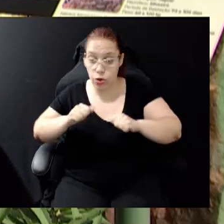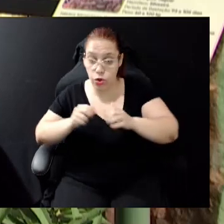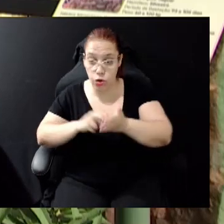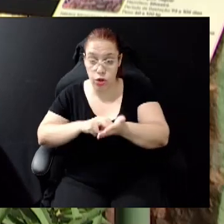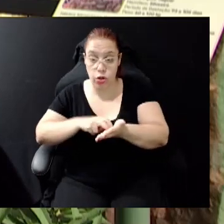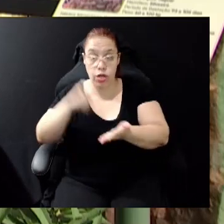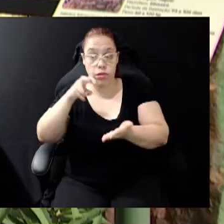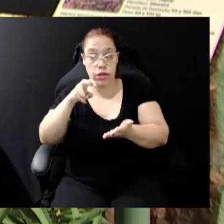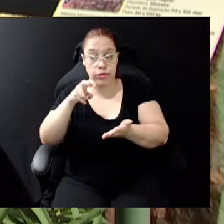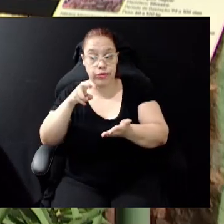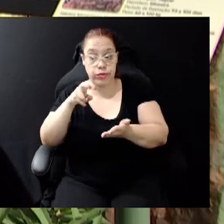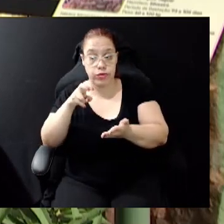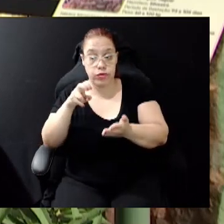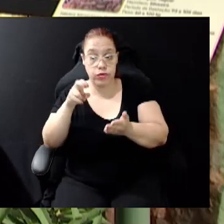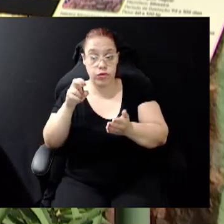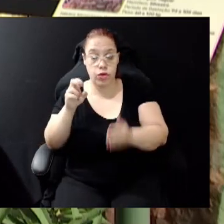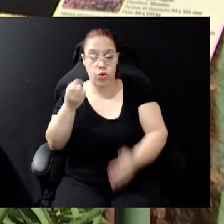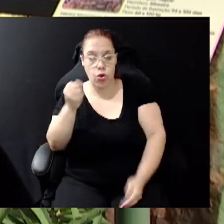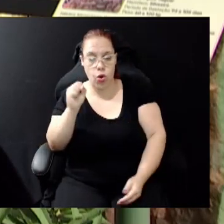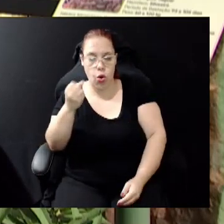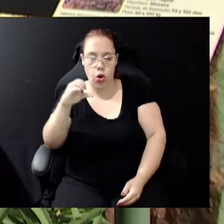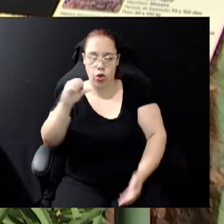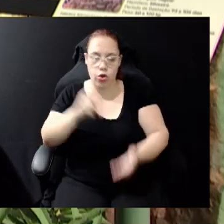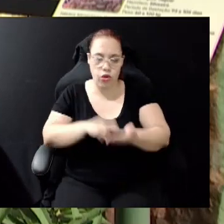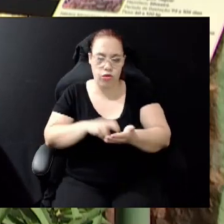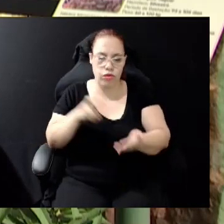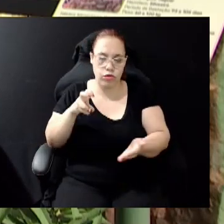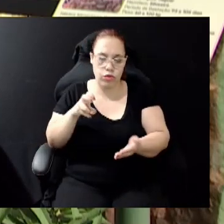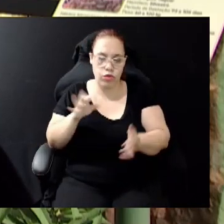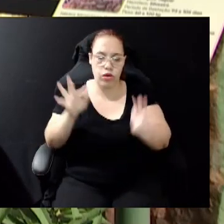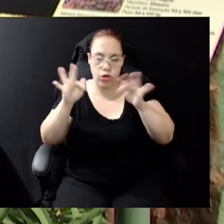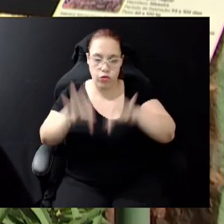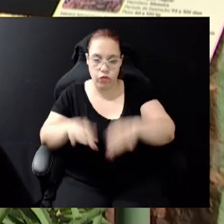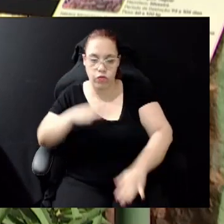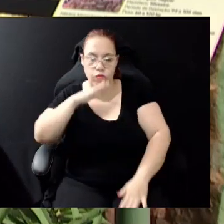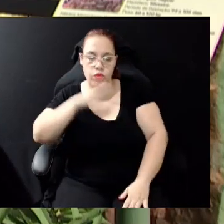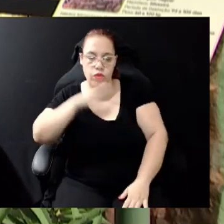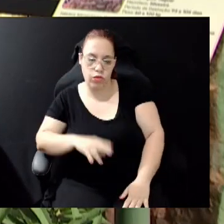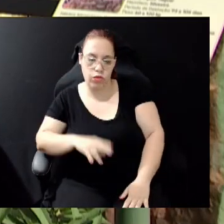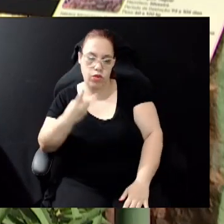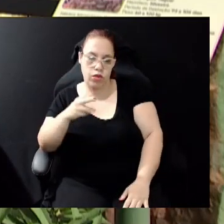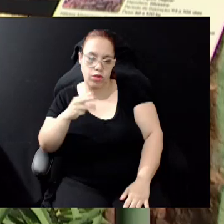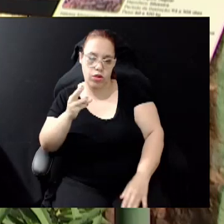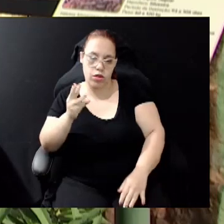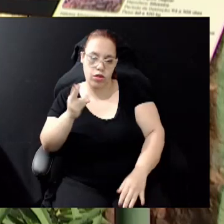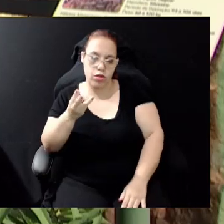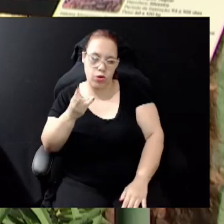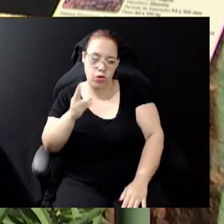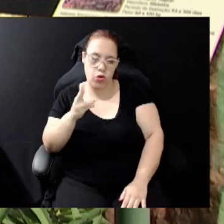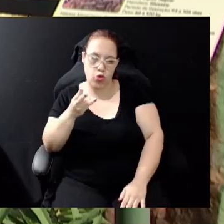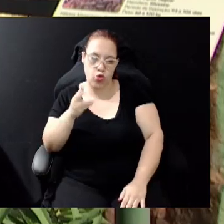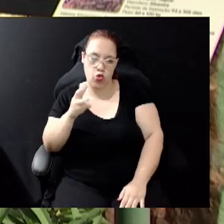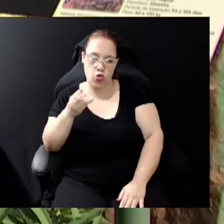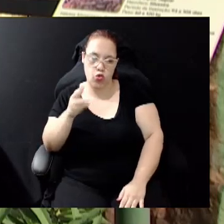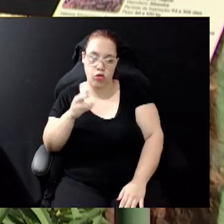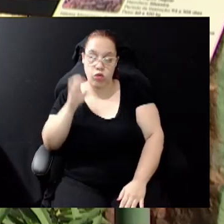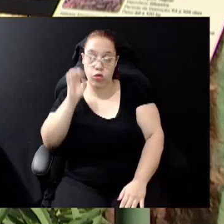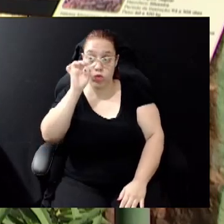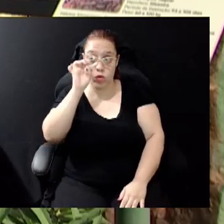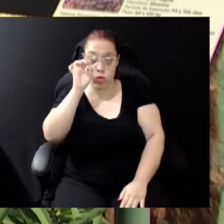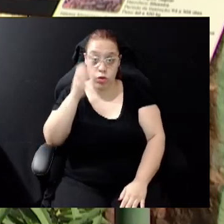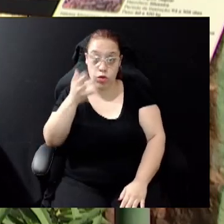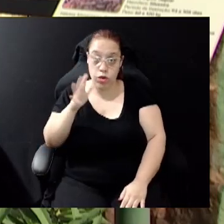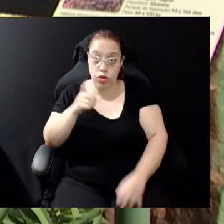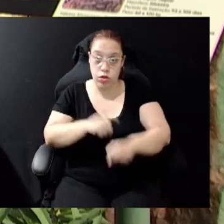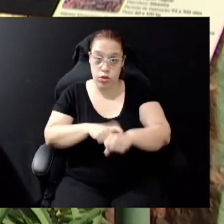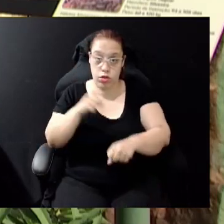das 8, 9 horas da manhã, e geralmente no final da tarde, por volta das 2h30, 3 horas. E geralmente por volta desse horário é o horário que ele